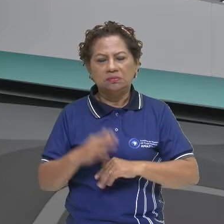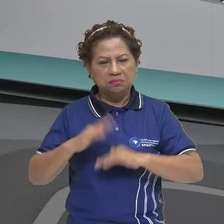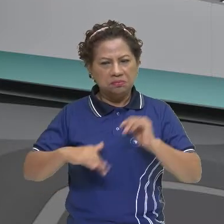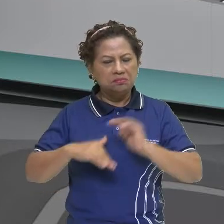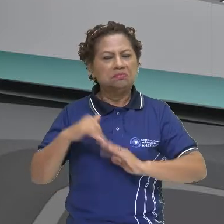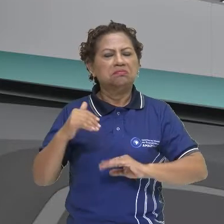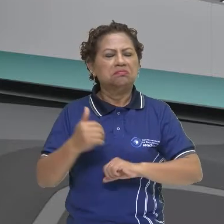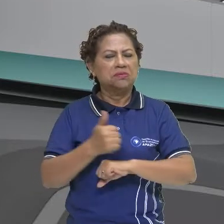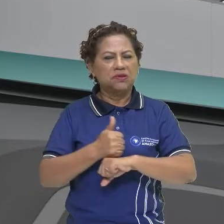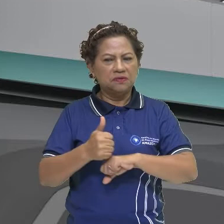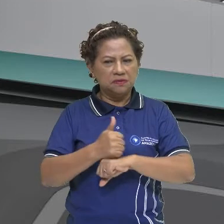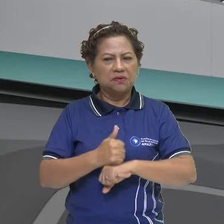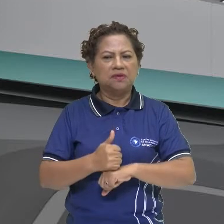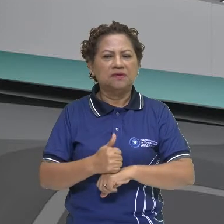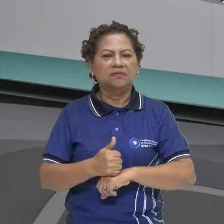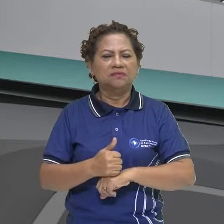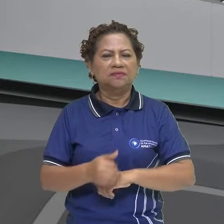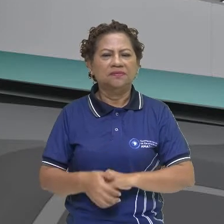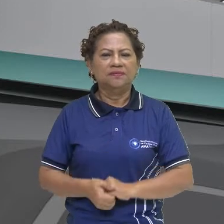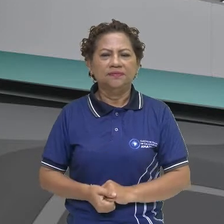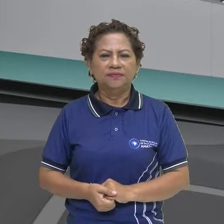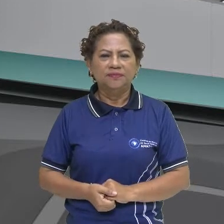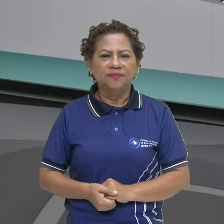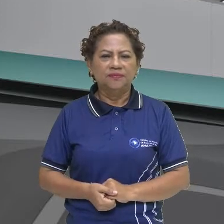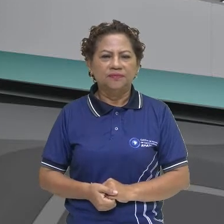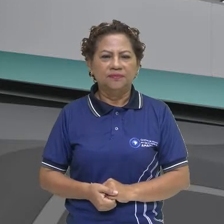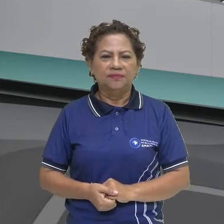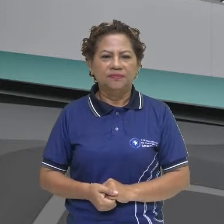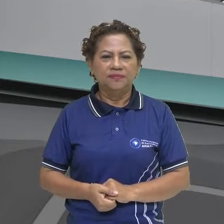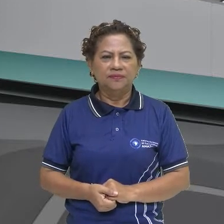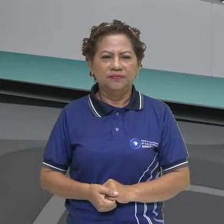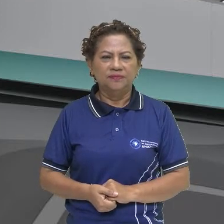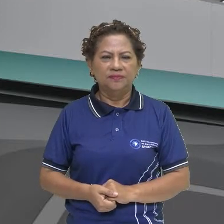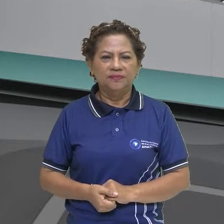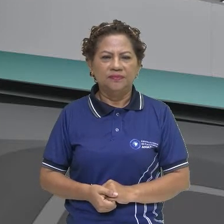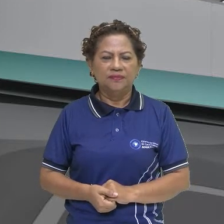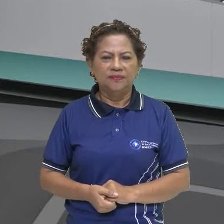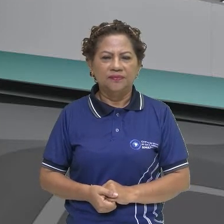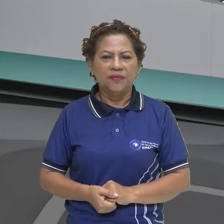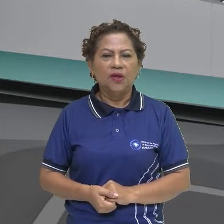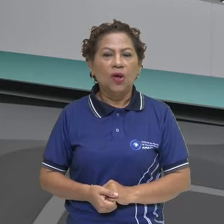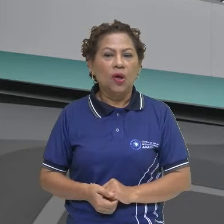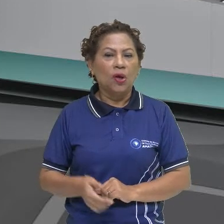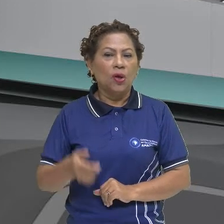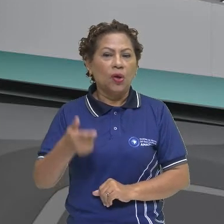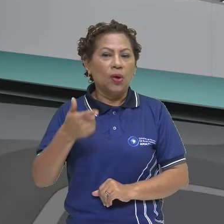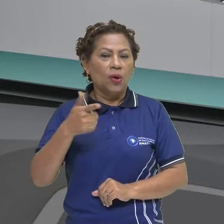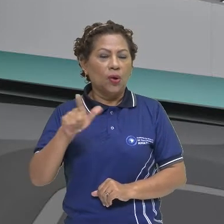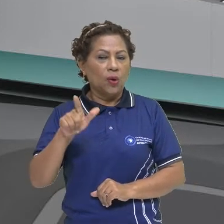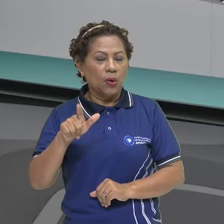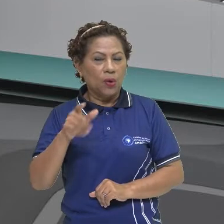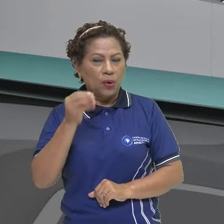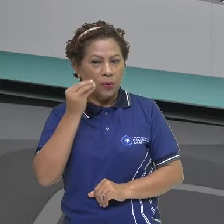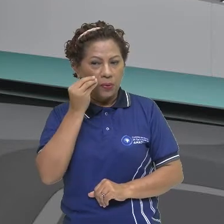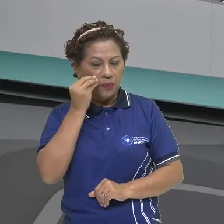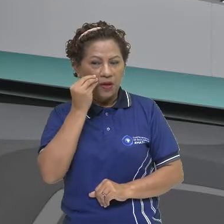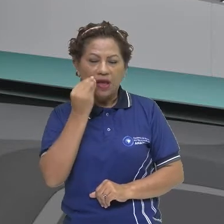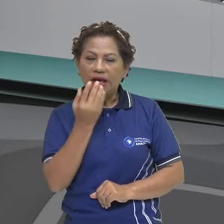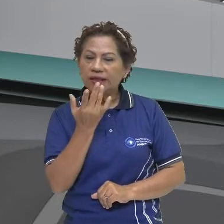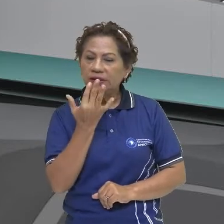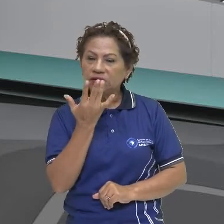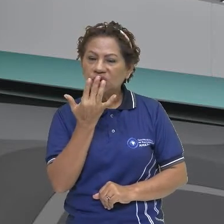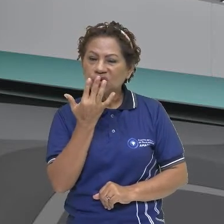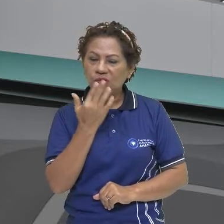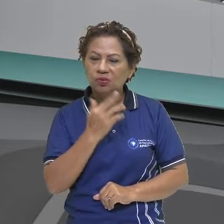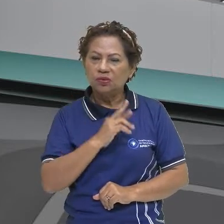outra obra do Cobra. Olha que obra linda. A gente já percebe aqui a utilização de cores